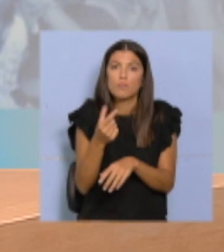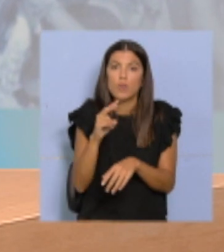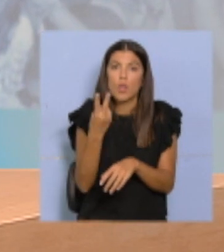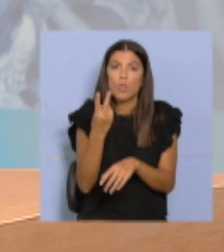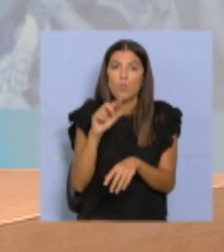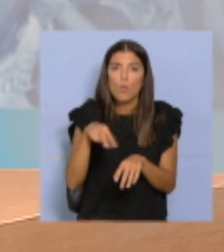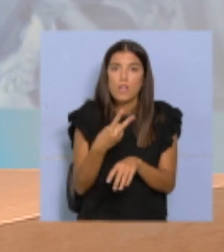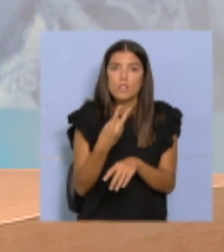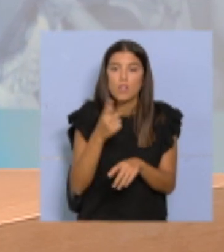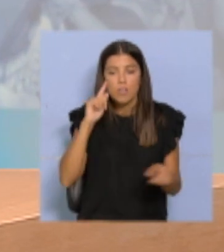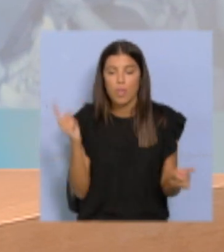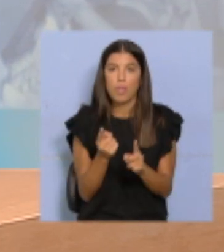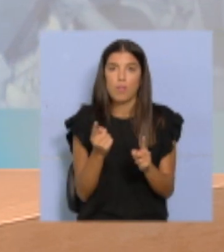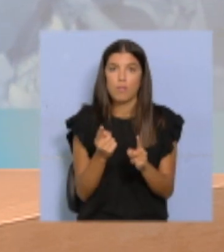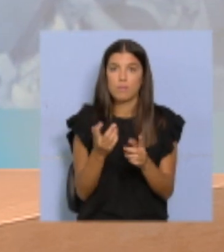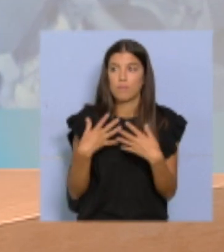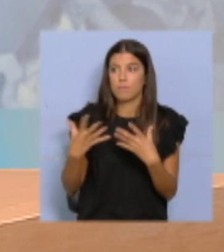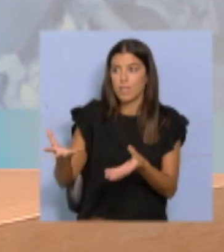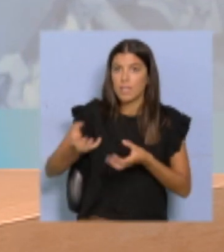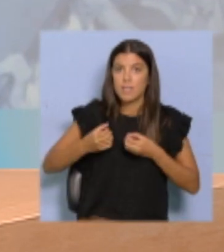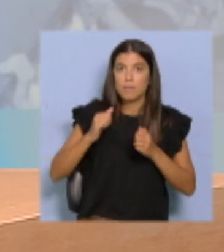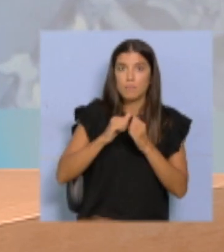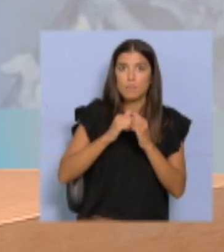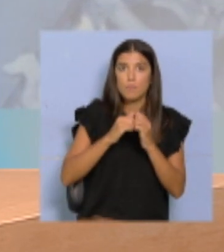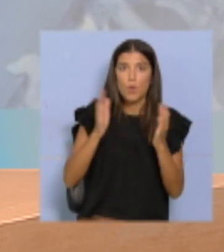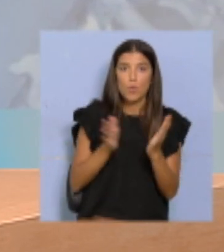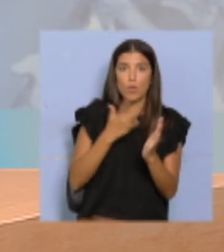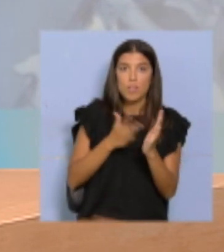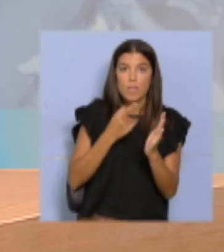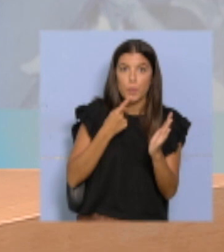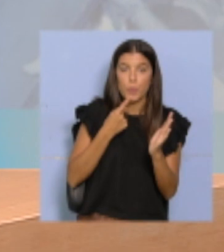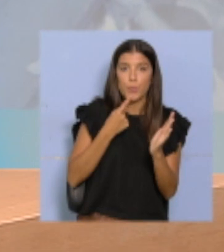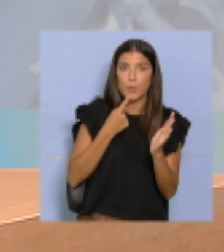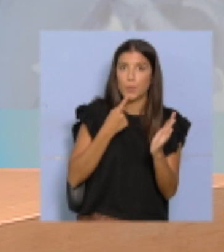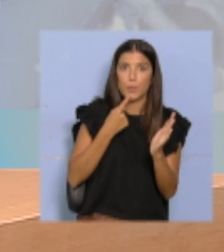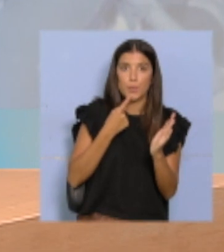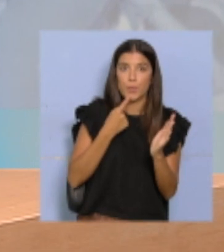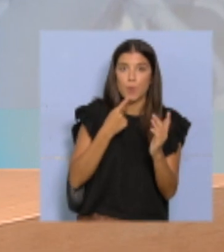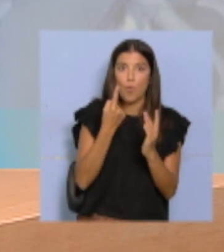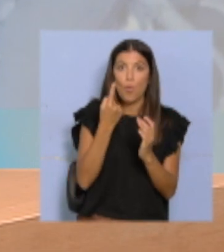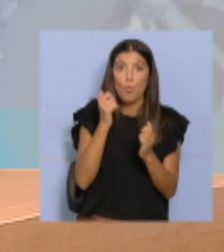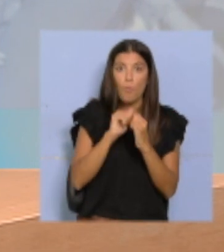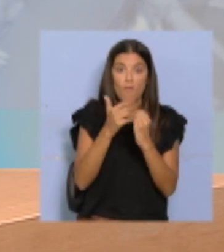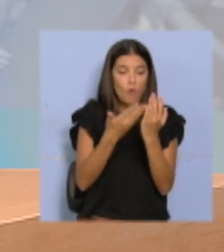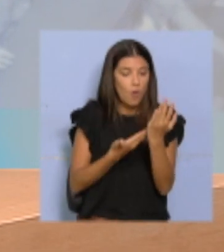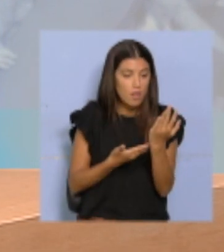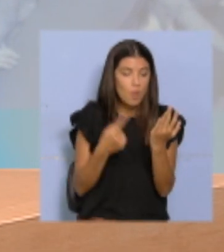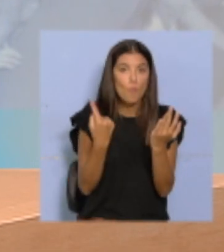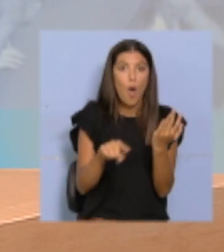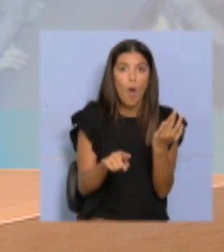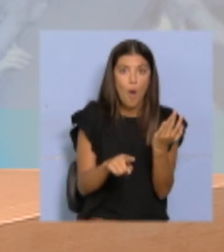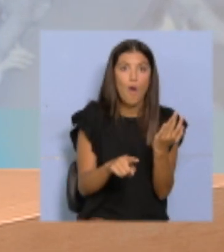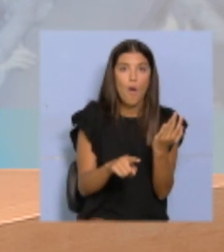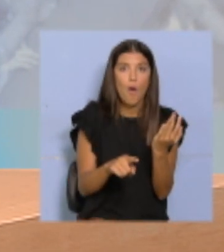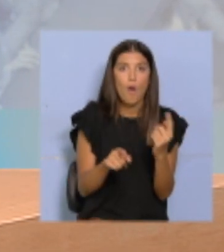tinha que fazer uma síntese. Se eu mando um dossiê enorme para as redações, ninguém vai ler. Uma folha já são capazes de olhar para ela, mas a ideia é